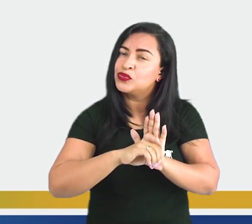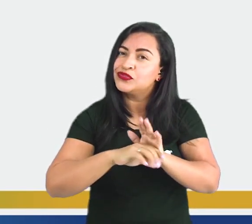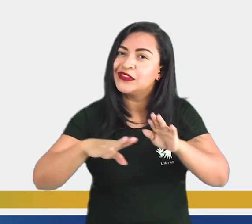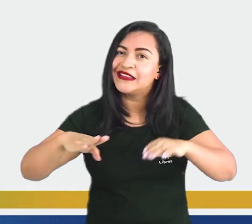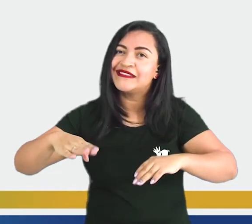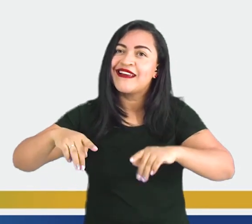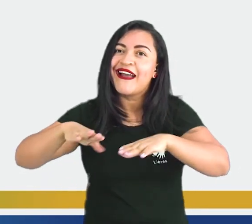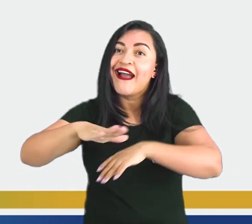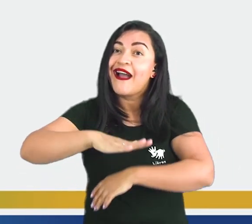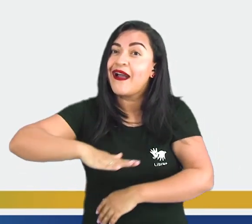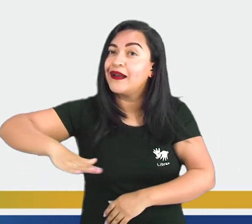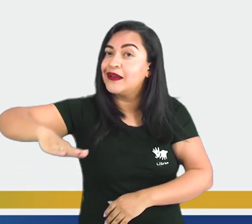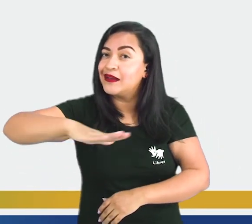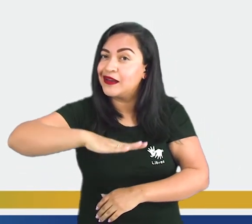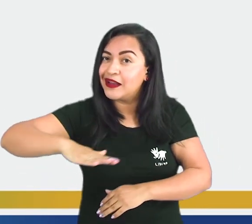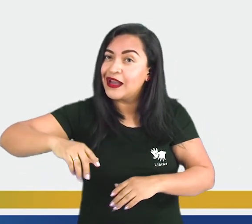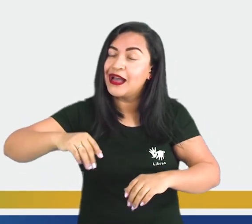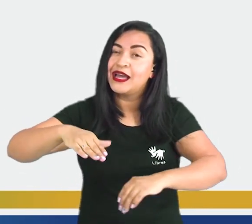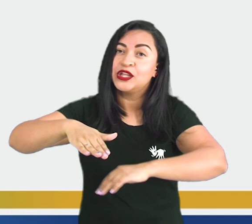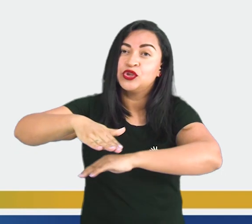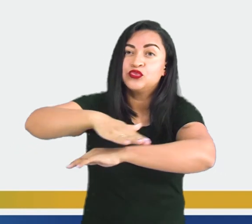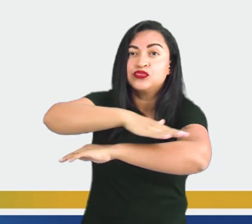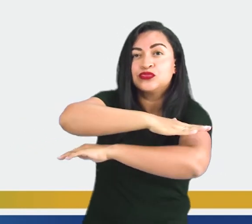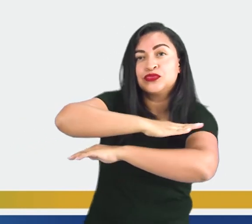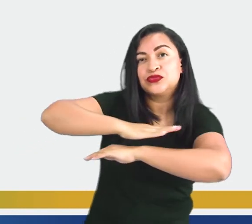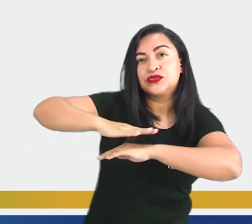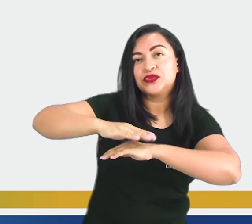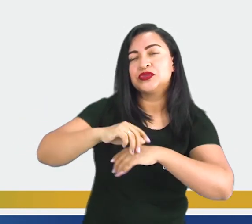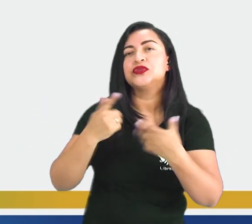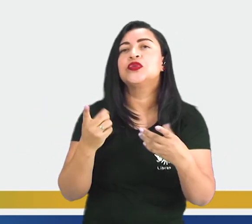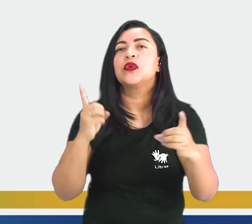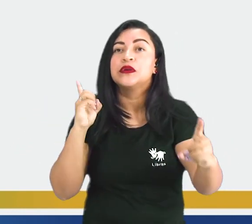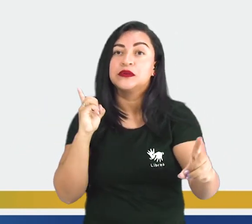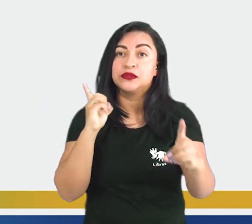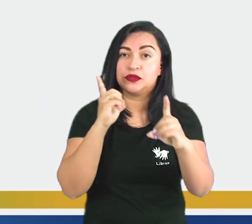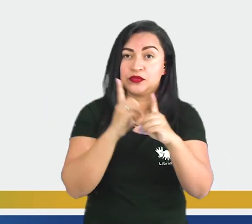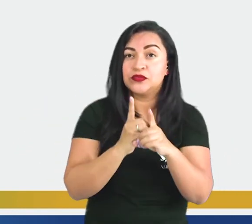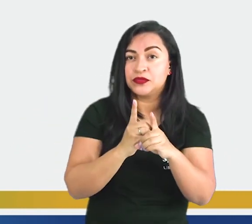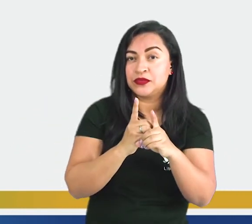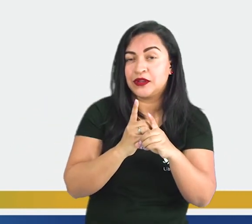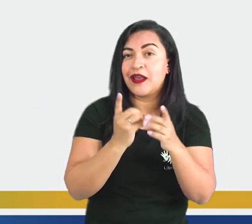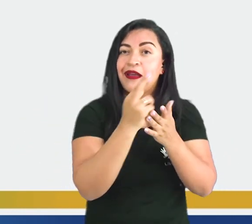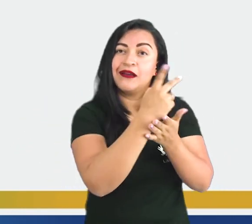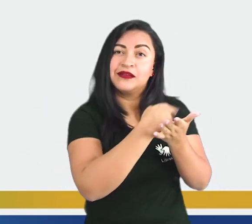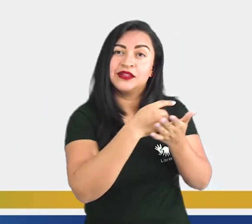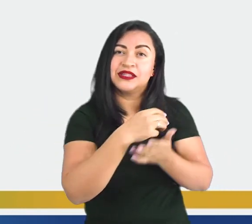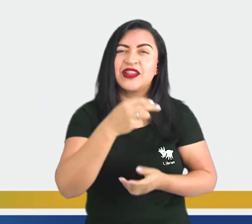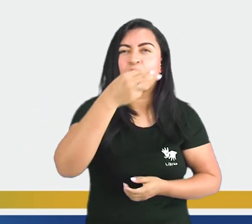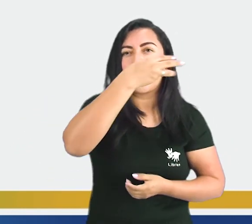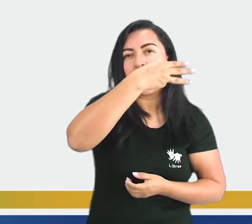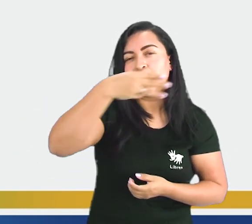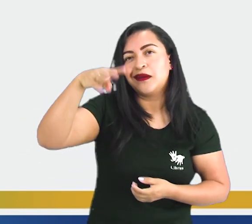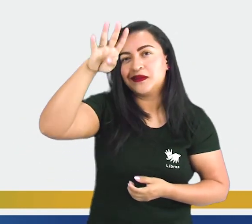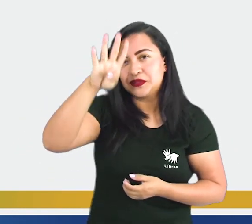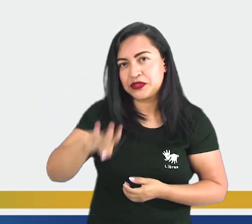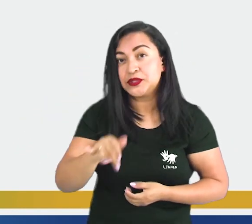uma superfície e como nós podemos encontrá-la quando a figura está inserida numa malha quadriculada.